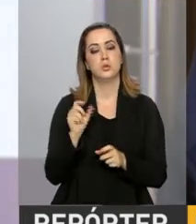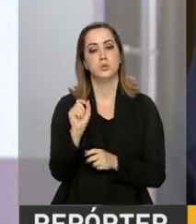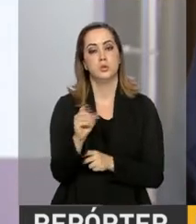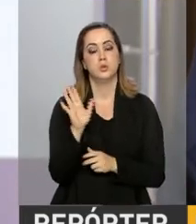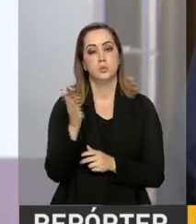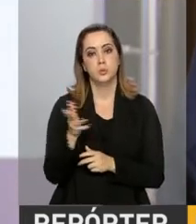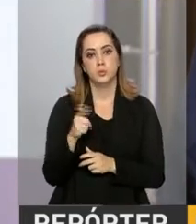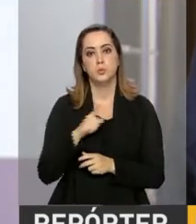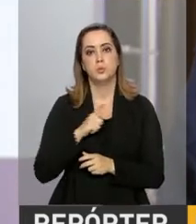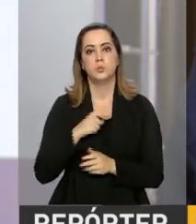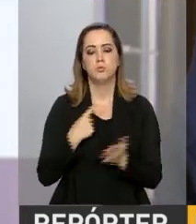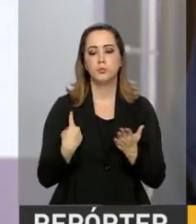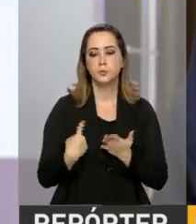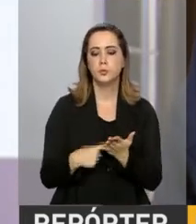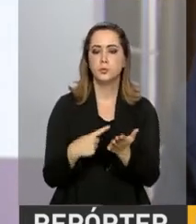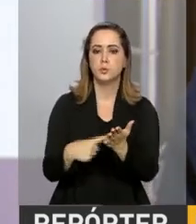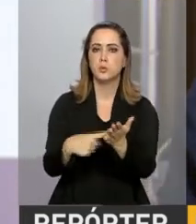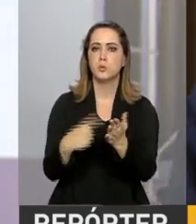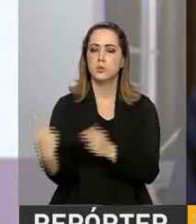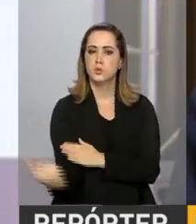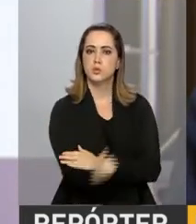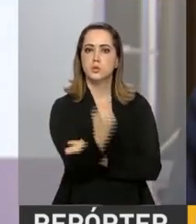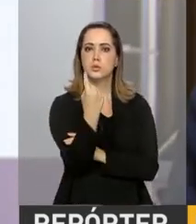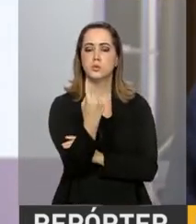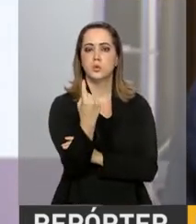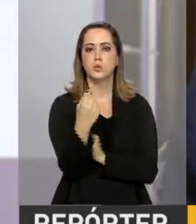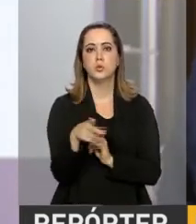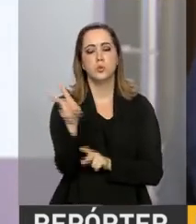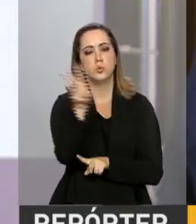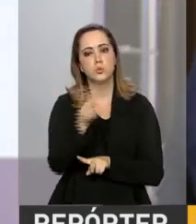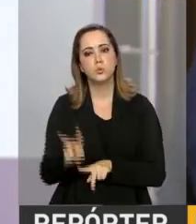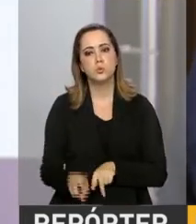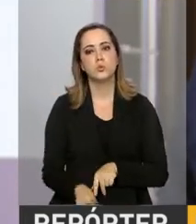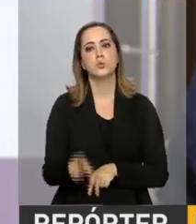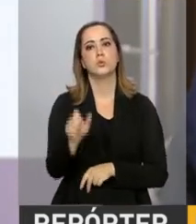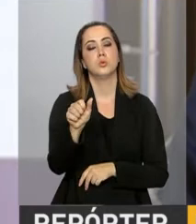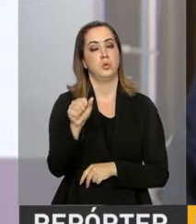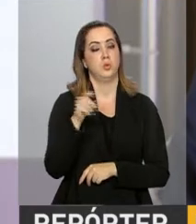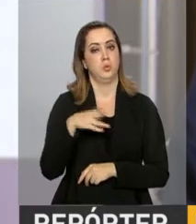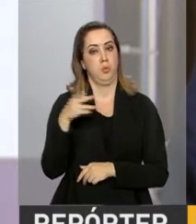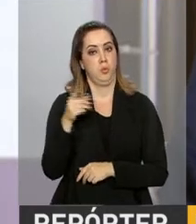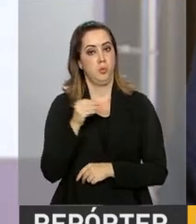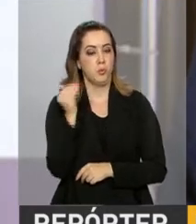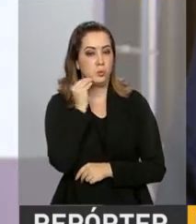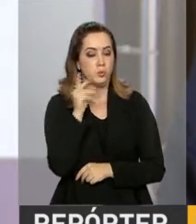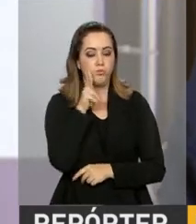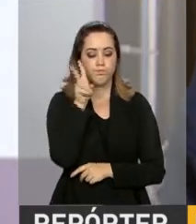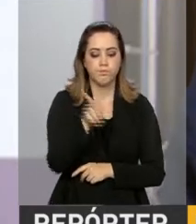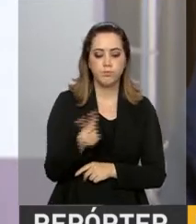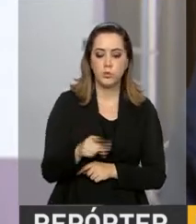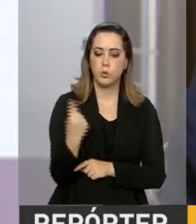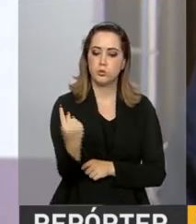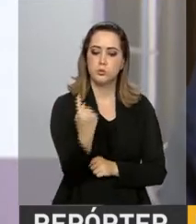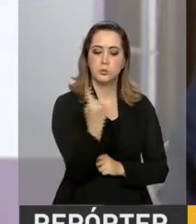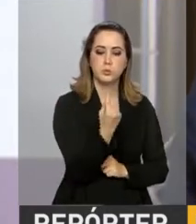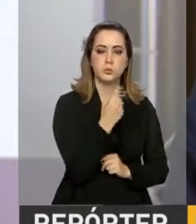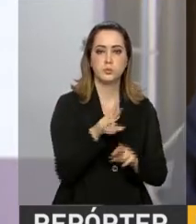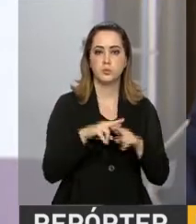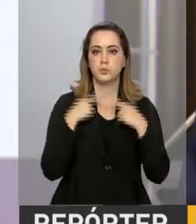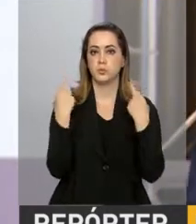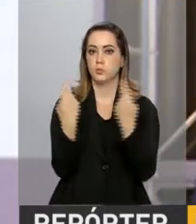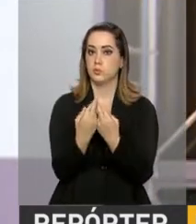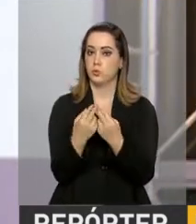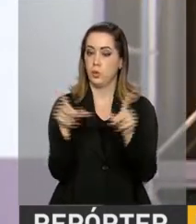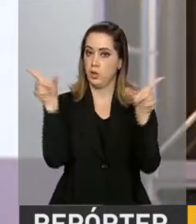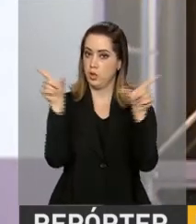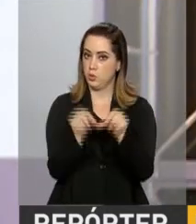proprietários, que culmina numa avaliação subjetiva e discricionária de seus membros a cada reunião.